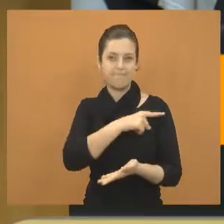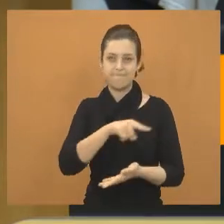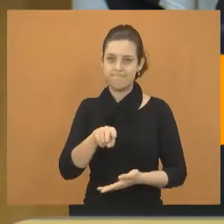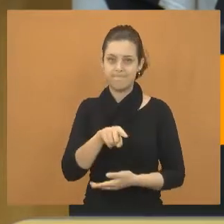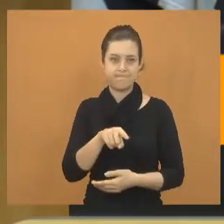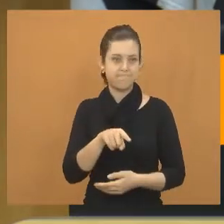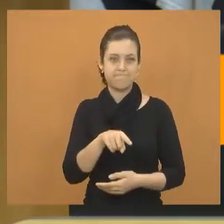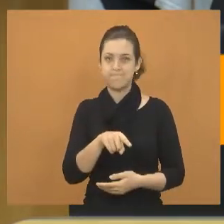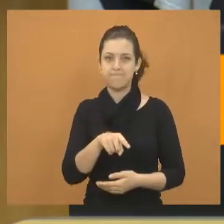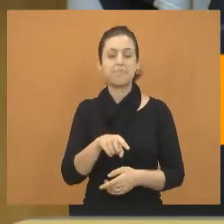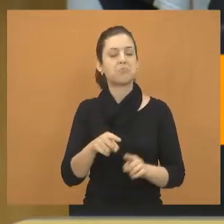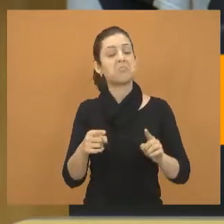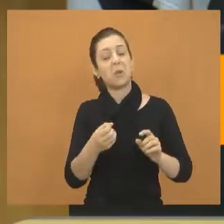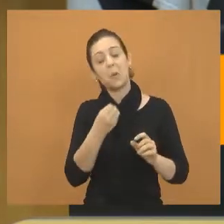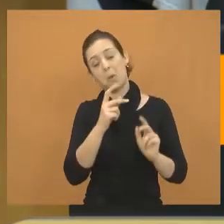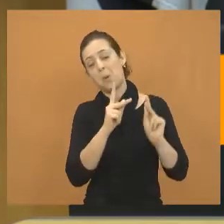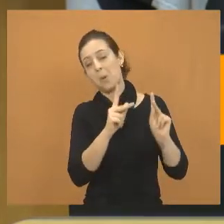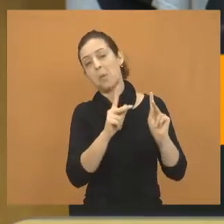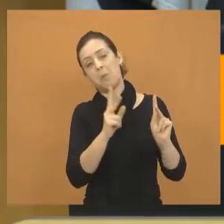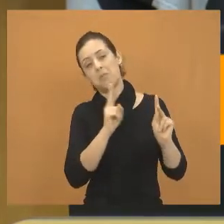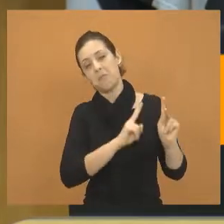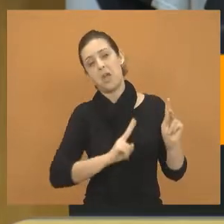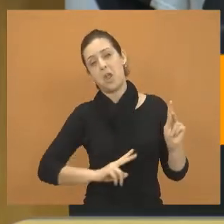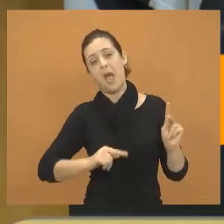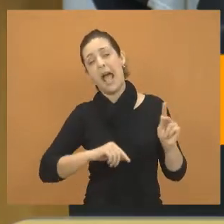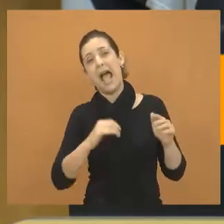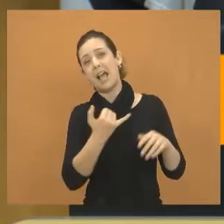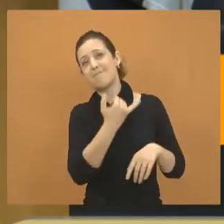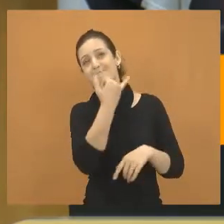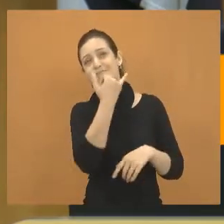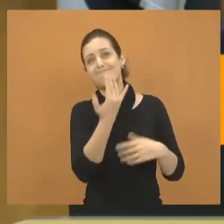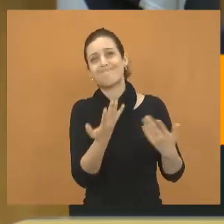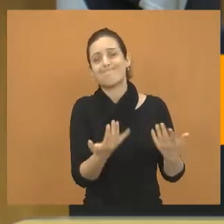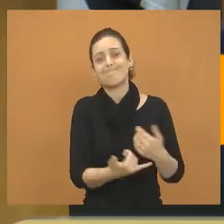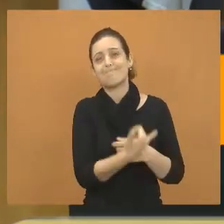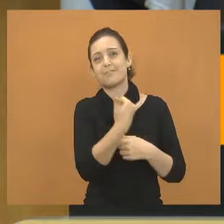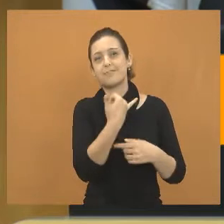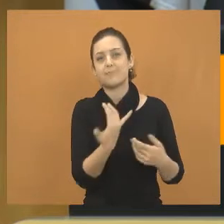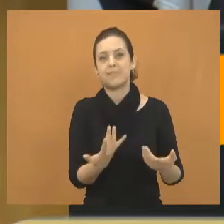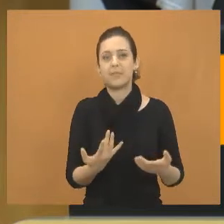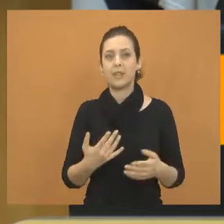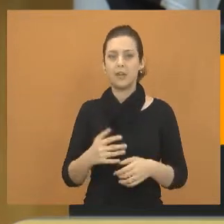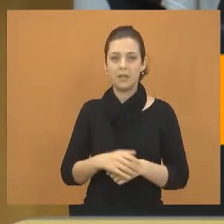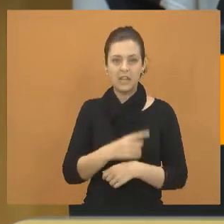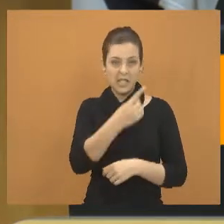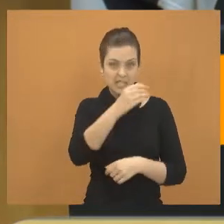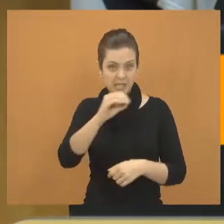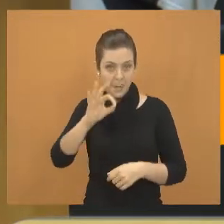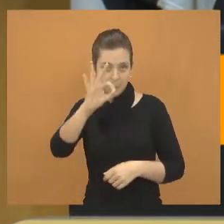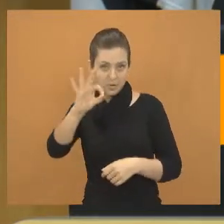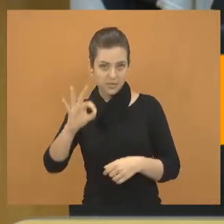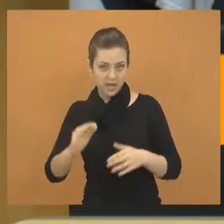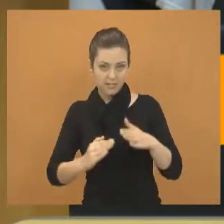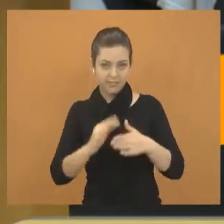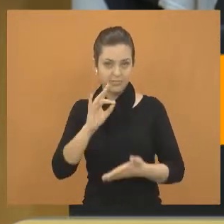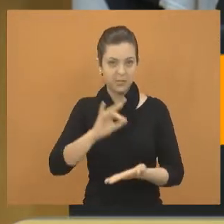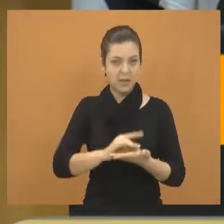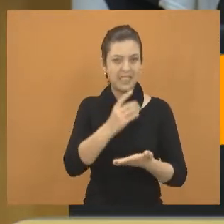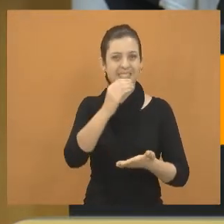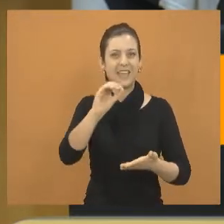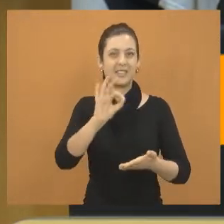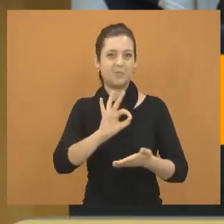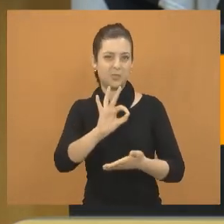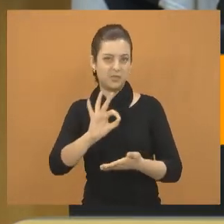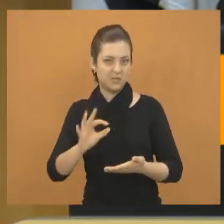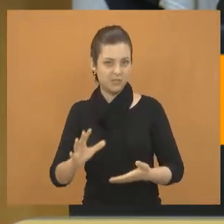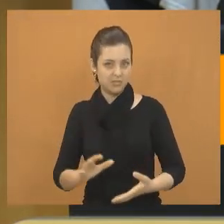Tá, mas tudo bem. Ah, vereador, não, a gente se enganou e tal. Mas espera lá. do 100% não consegue cumprir